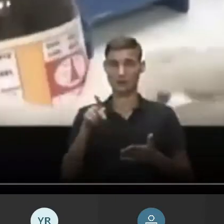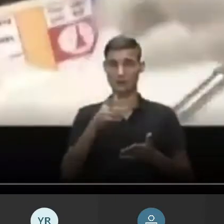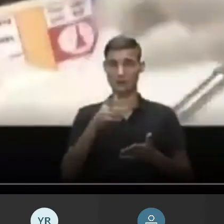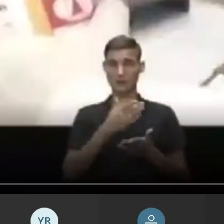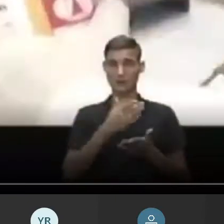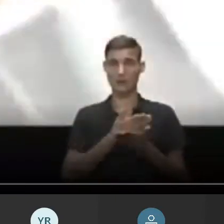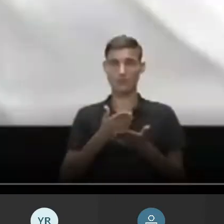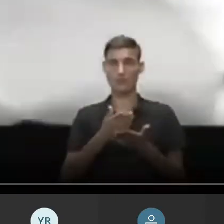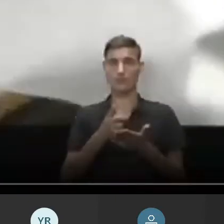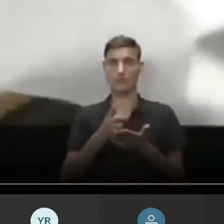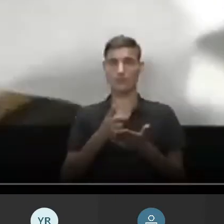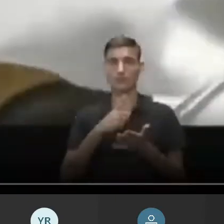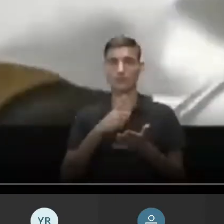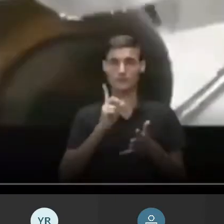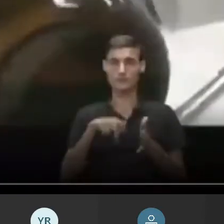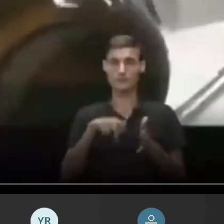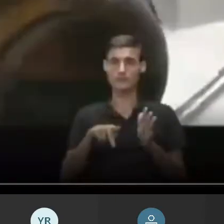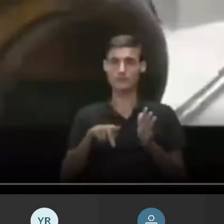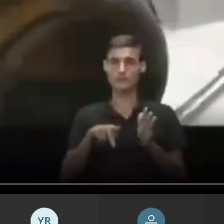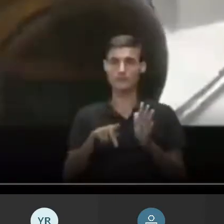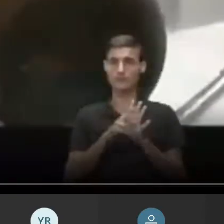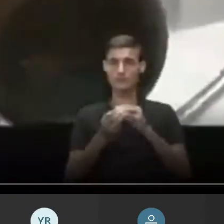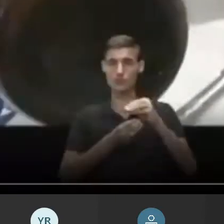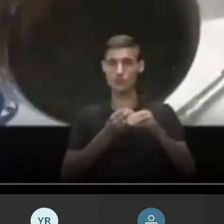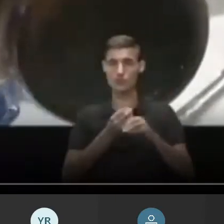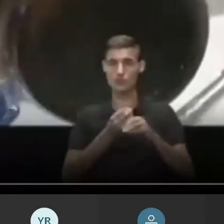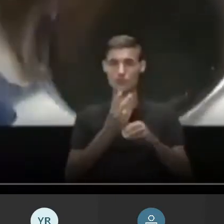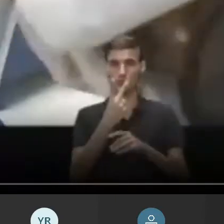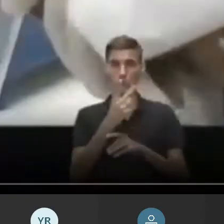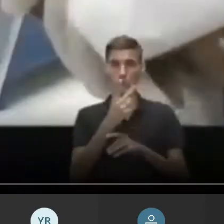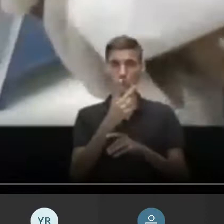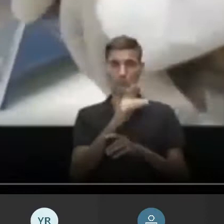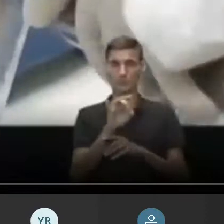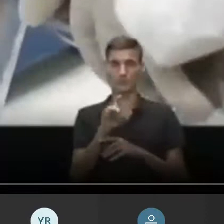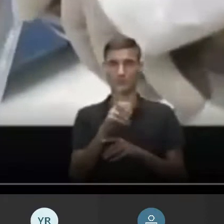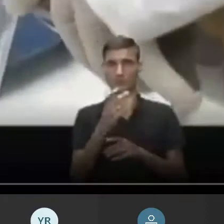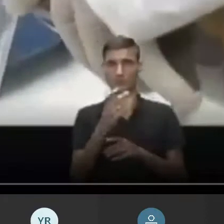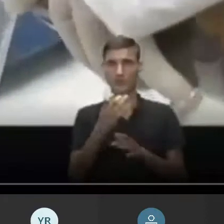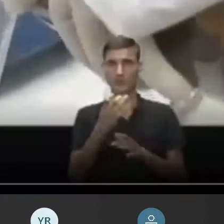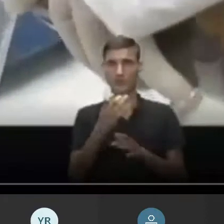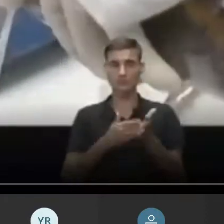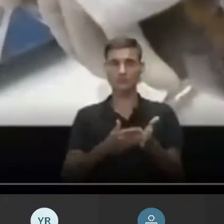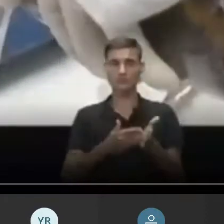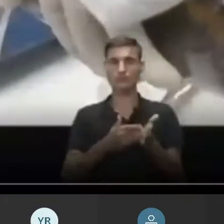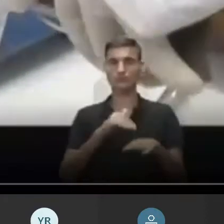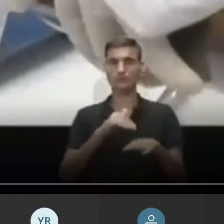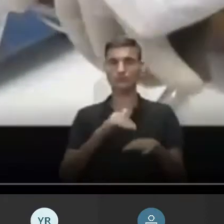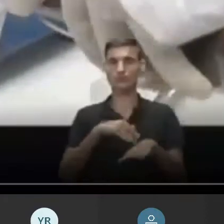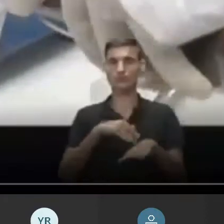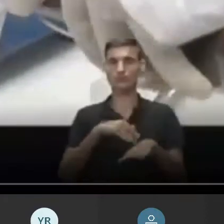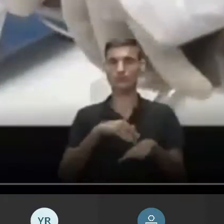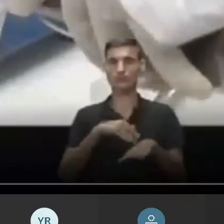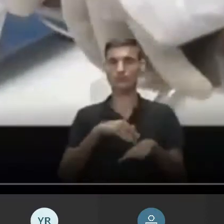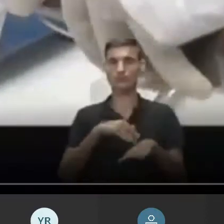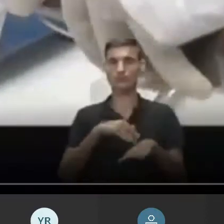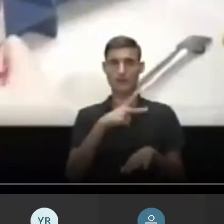mistura, certo? Com aí já é o fenol. Ó, você pega o éter, para fazer essa mistura que está dentro